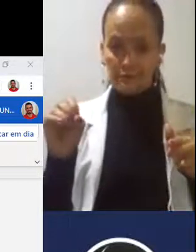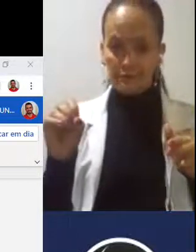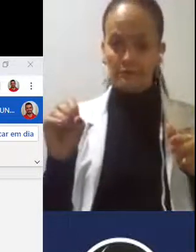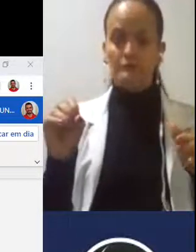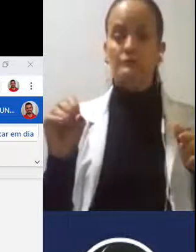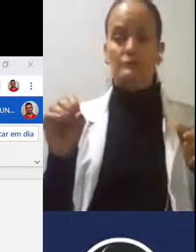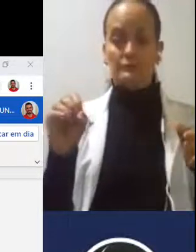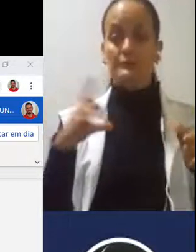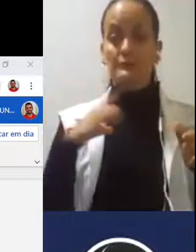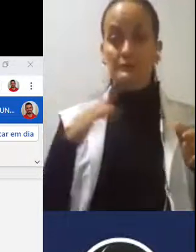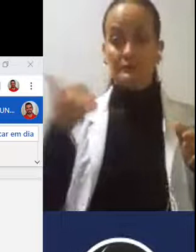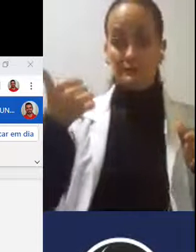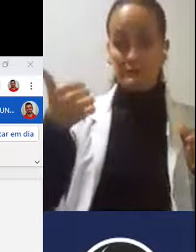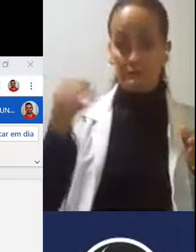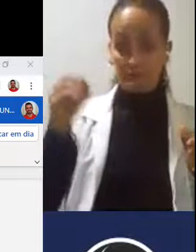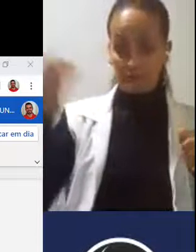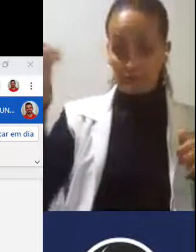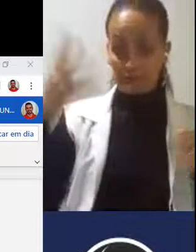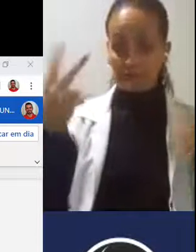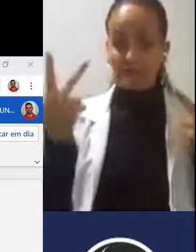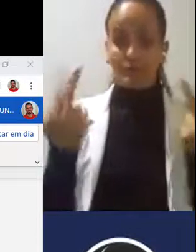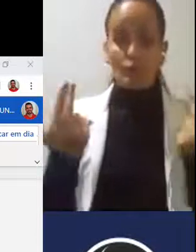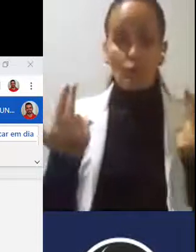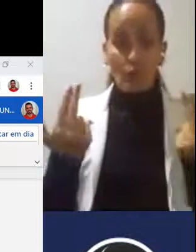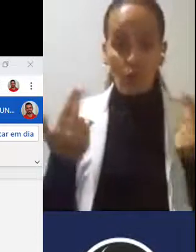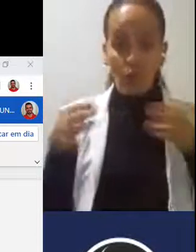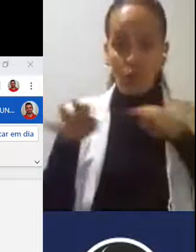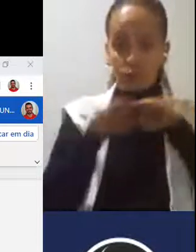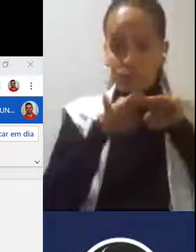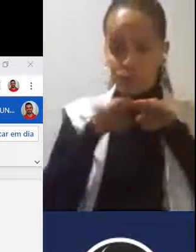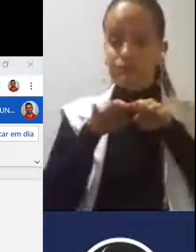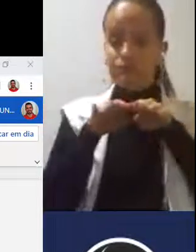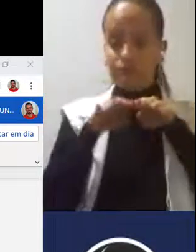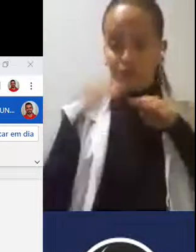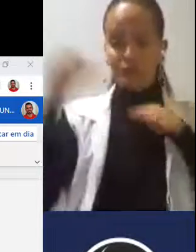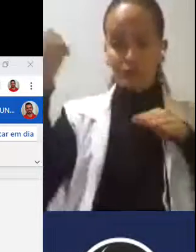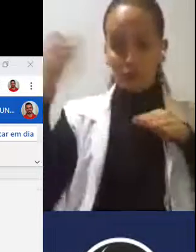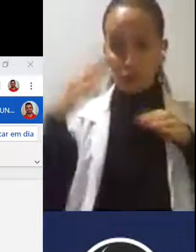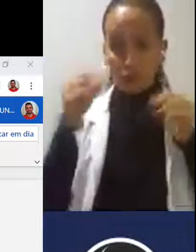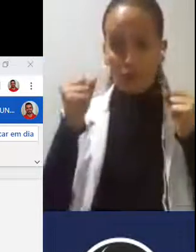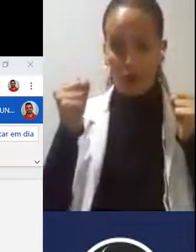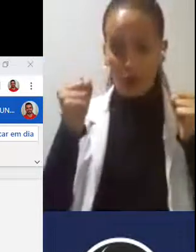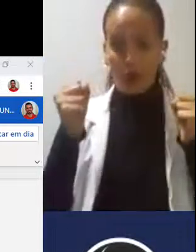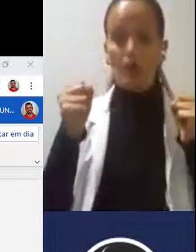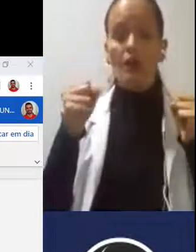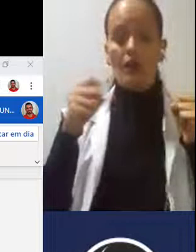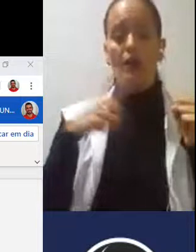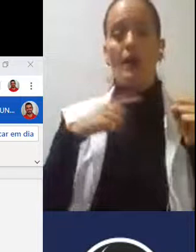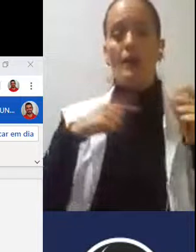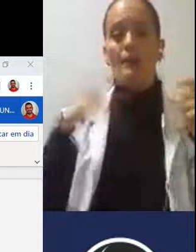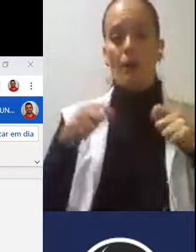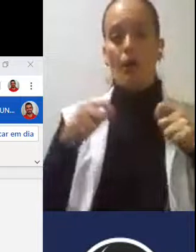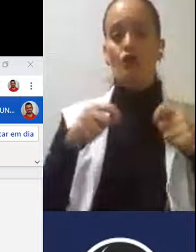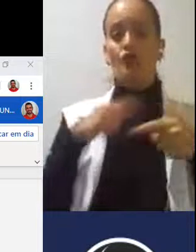10 lâmpadas com a mesma resistência, basta a gente pegar o valor da resistência de uma delas e dividir pelo número de